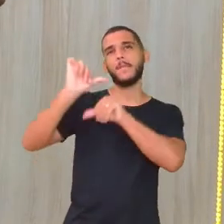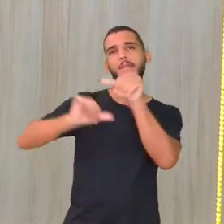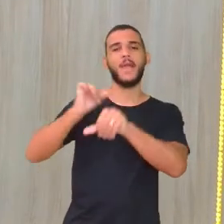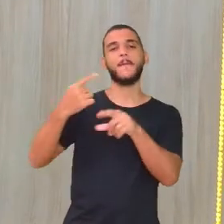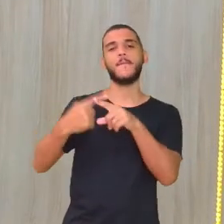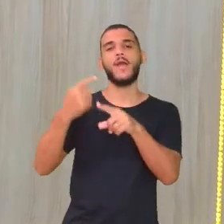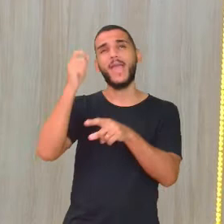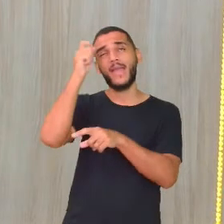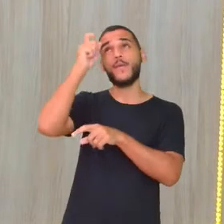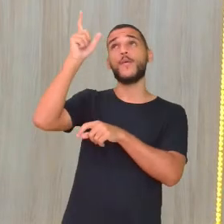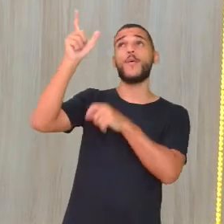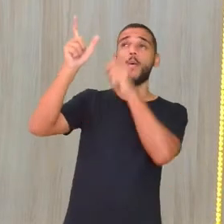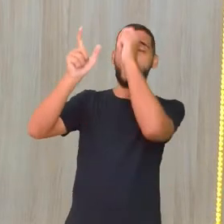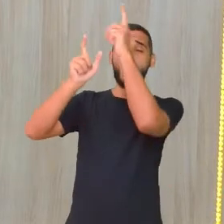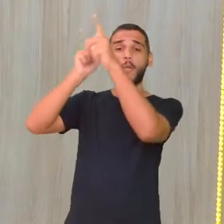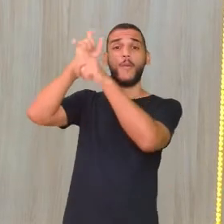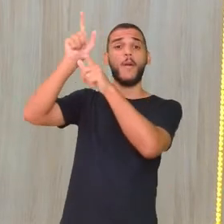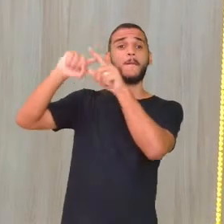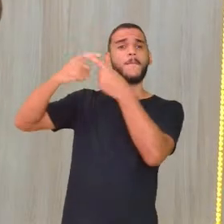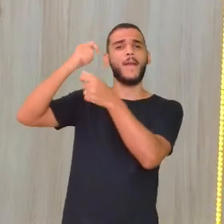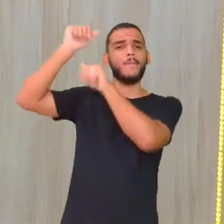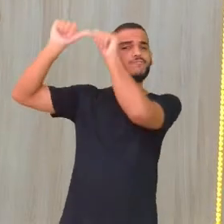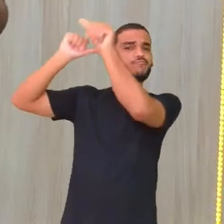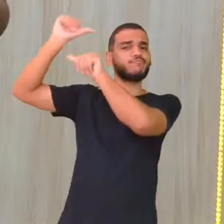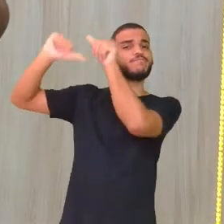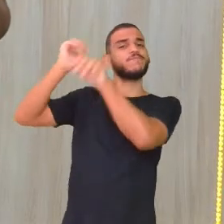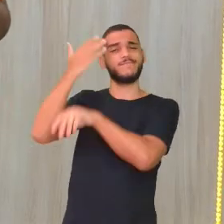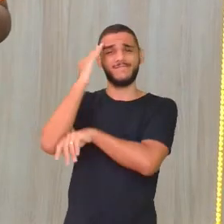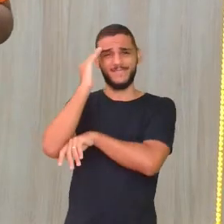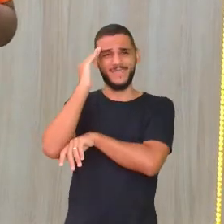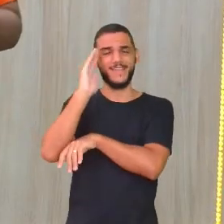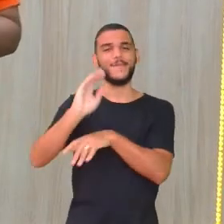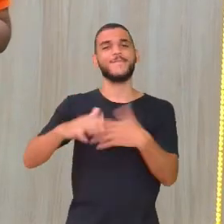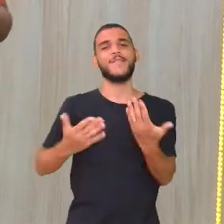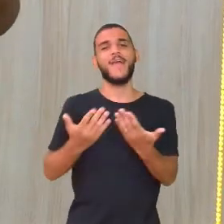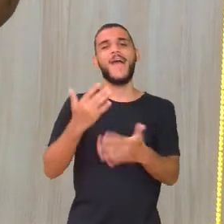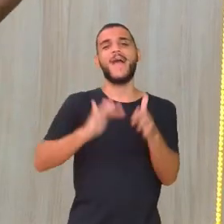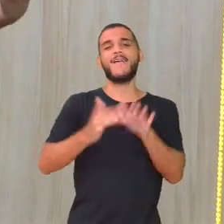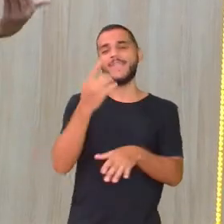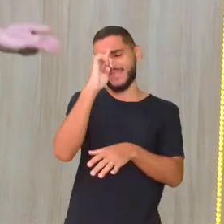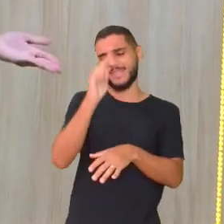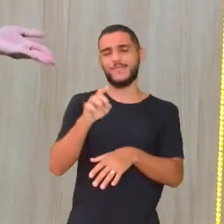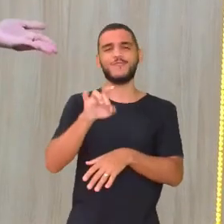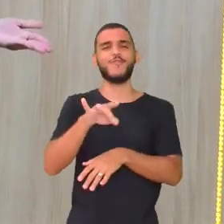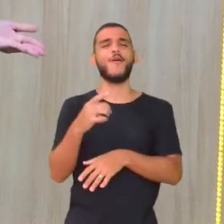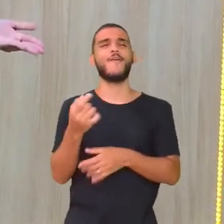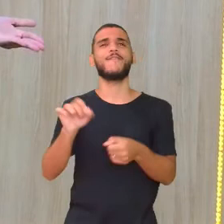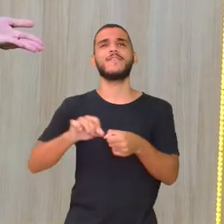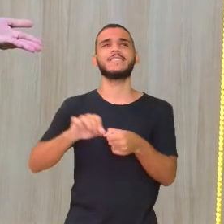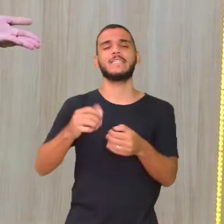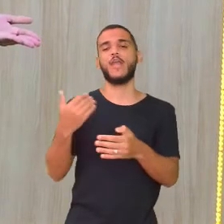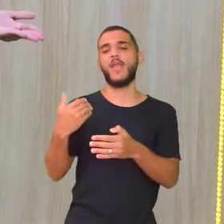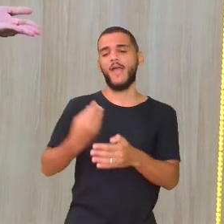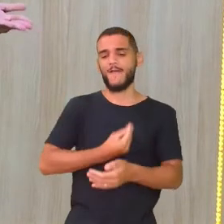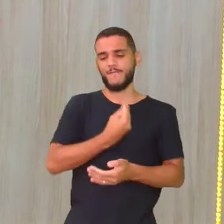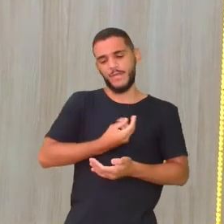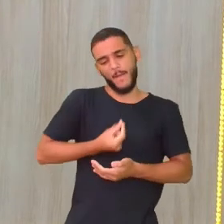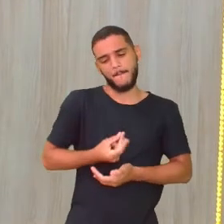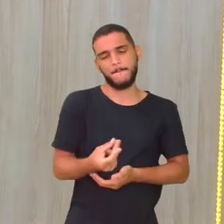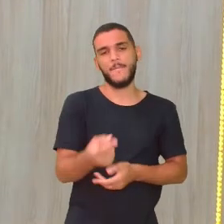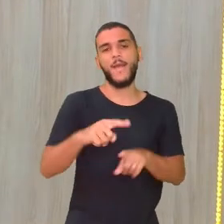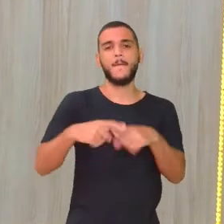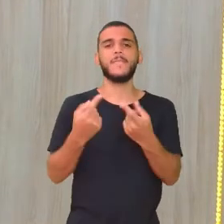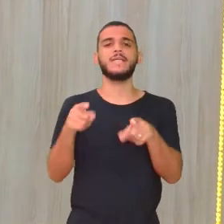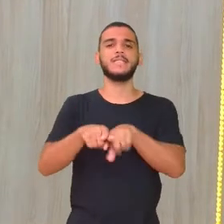ali hesitações na hora de escolher. Isso a gente está decidindo não apenas o que a gente vai fazer ao longo da nossa vida, mas também no